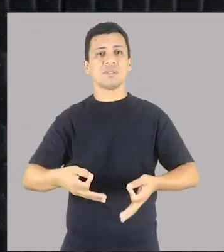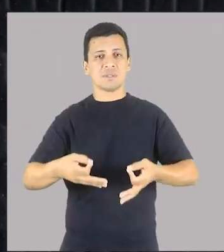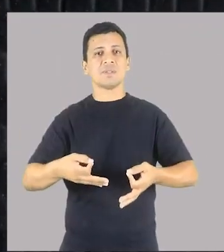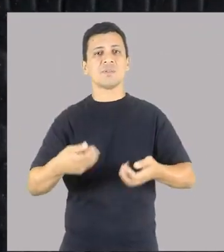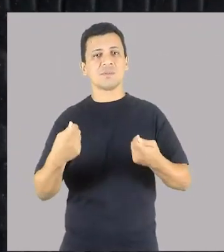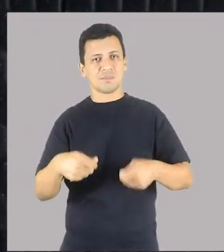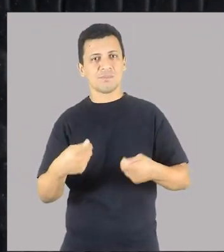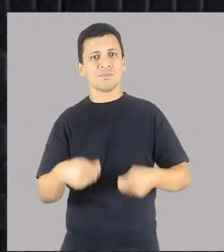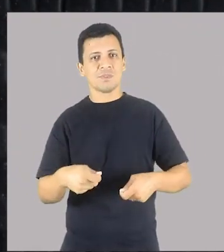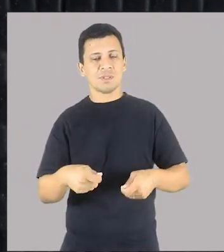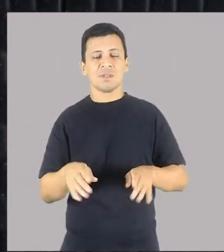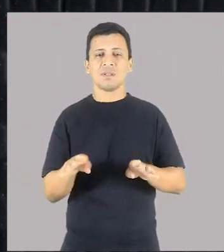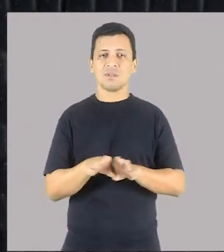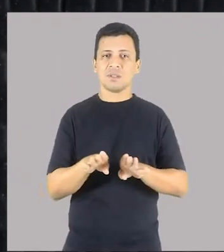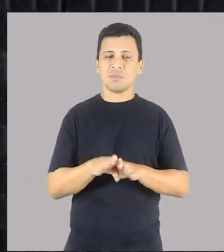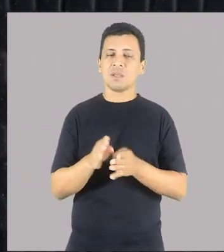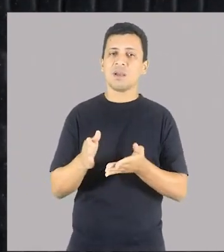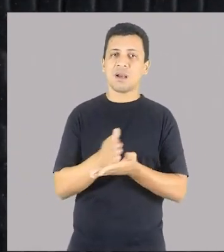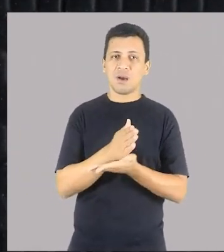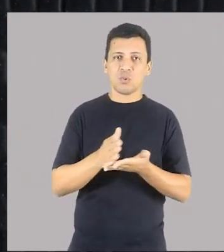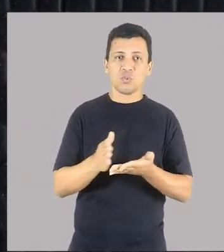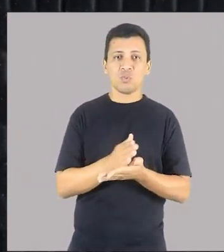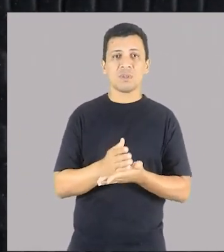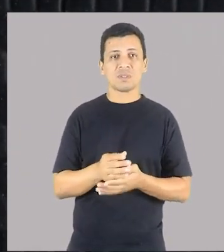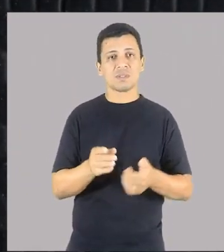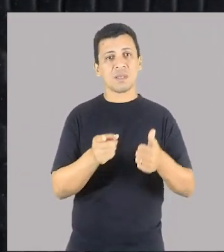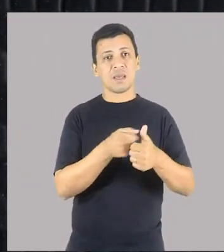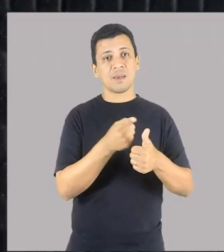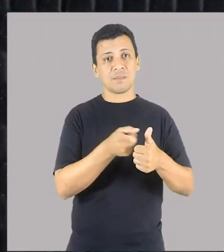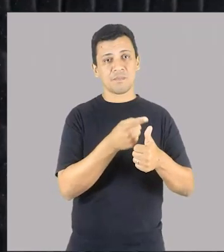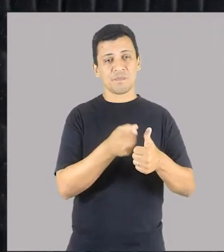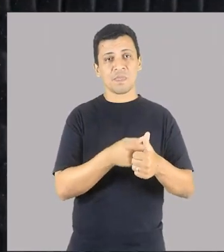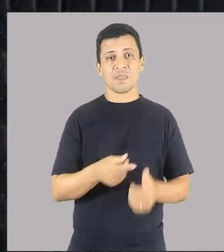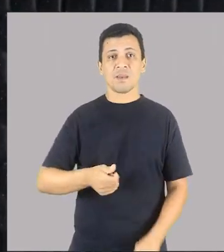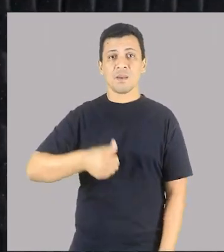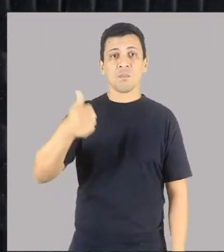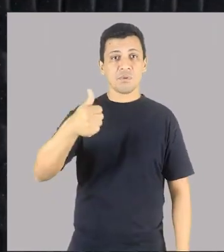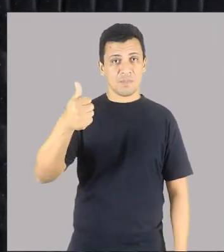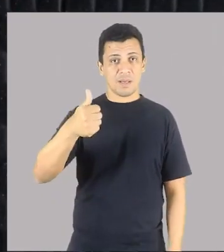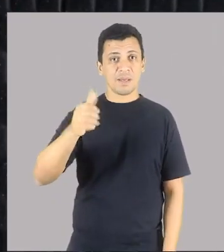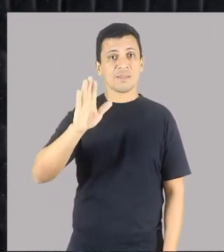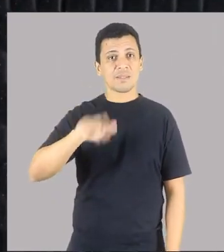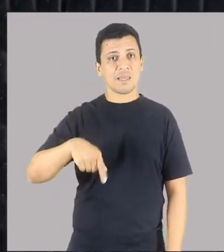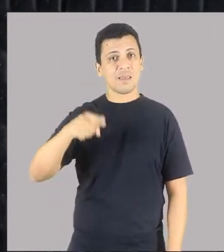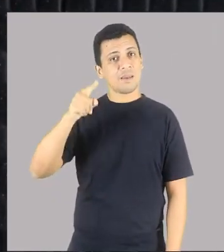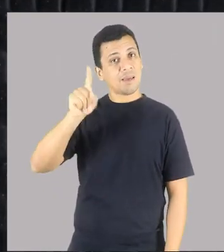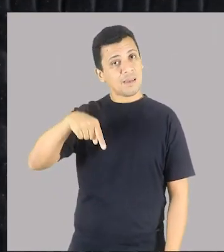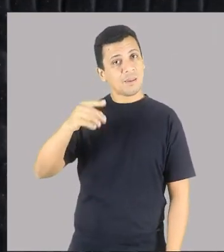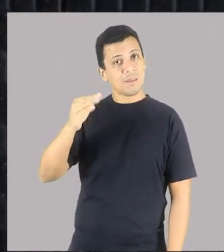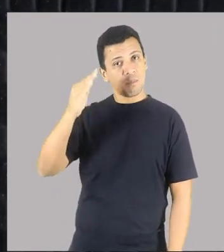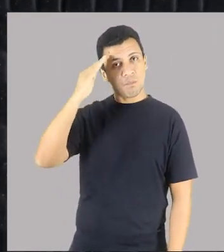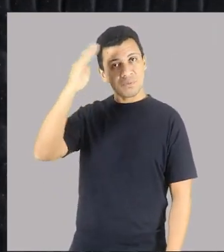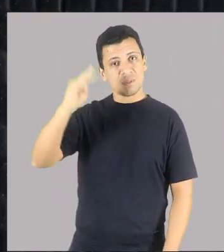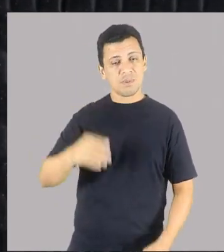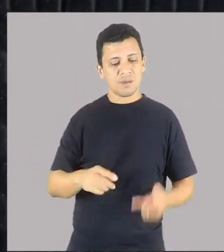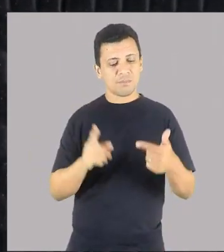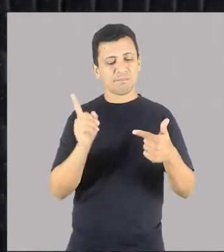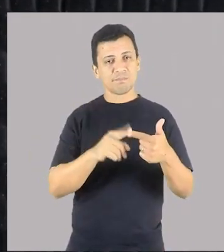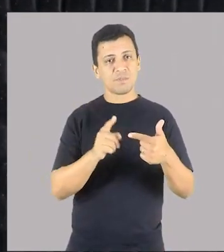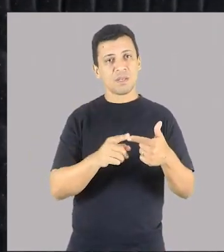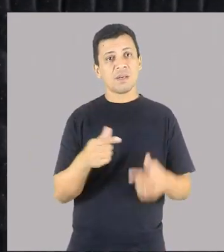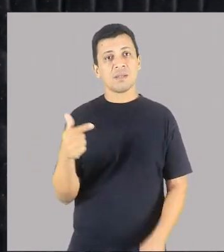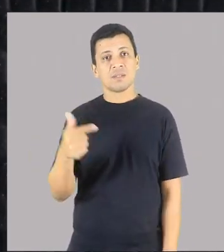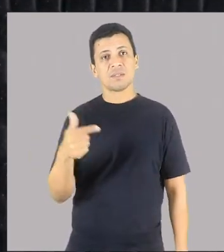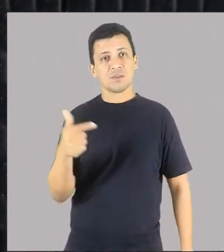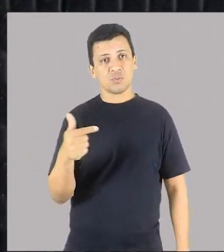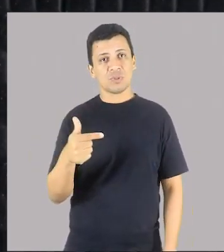seguir. E aí temos algumas fontes que são primárias, ou seja, as fontes principais, e fontes que são secundárias, fontes,